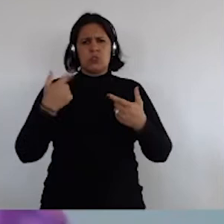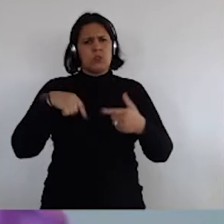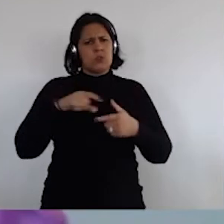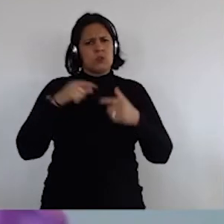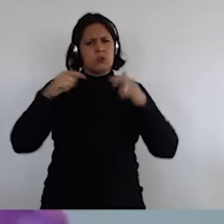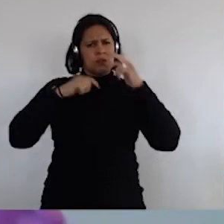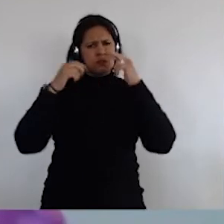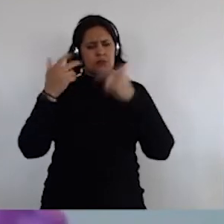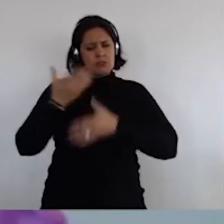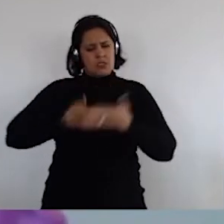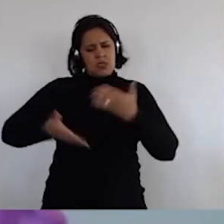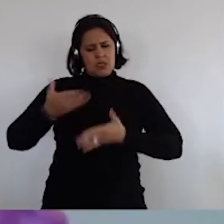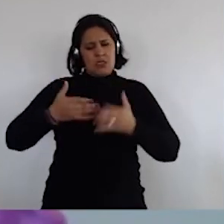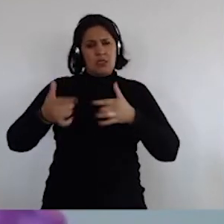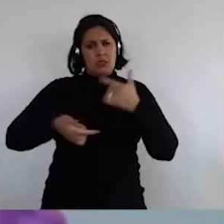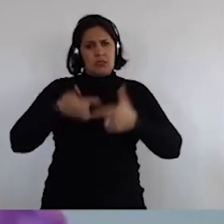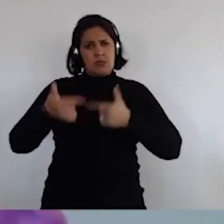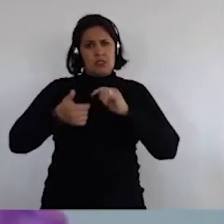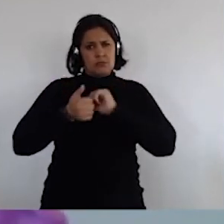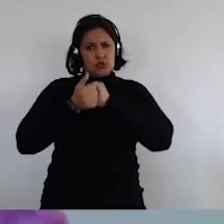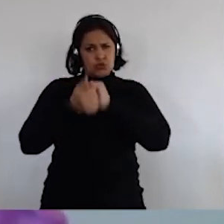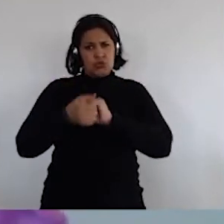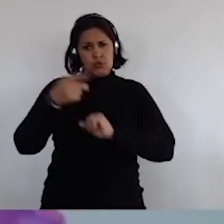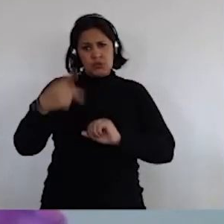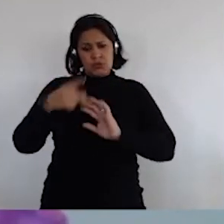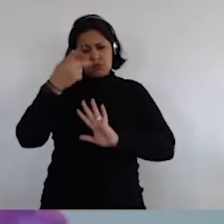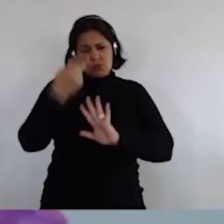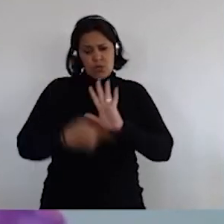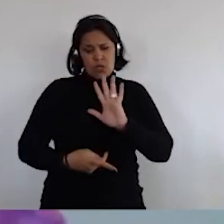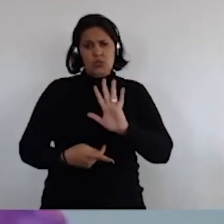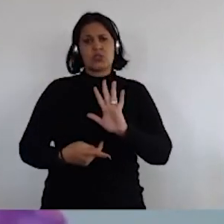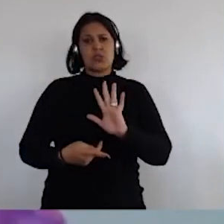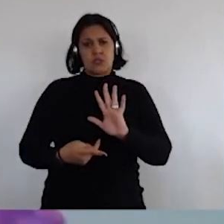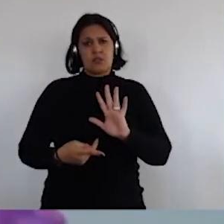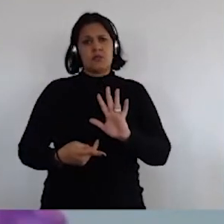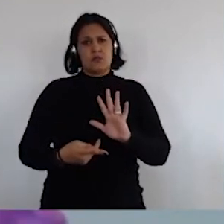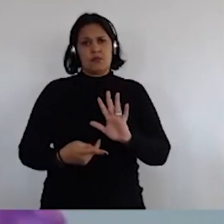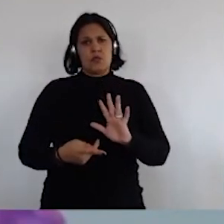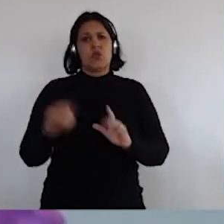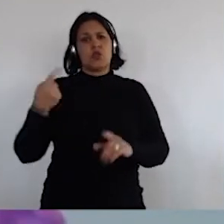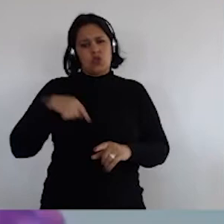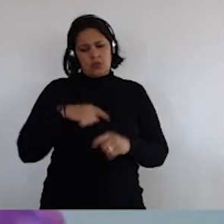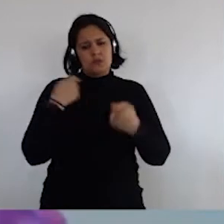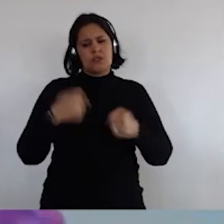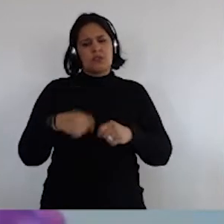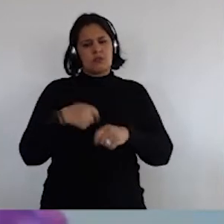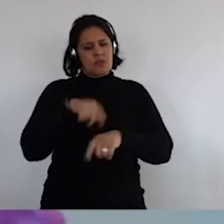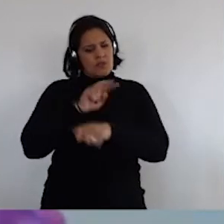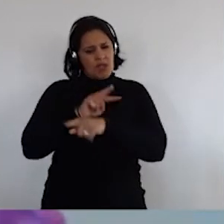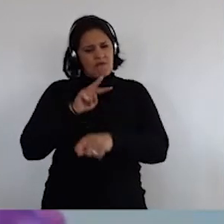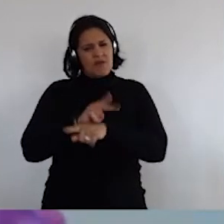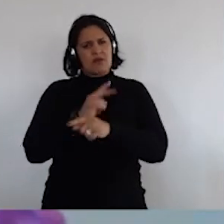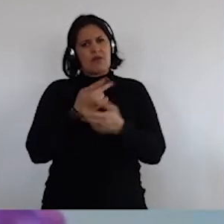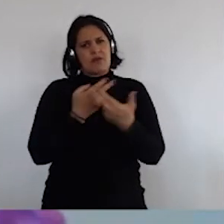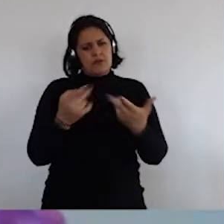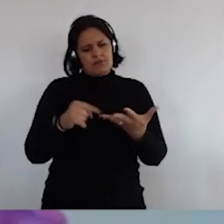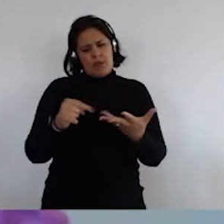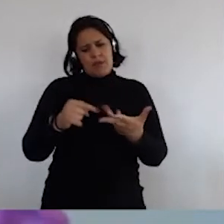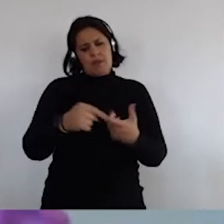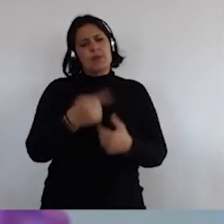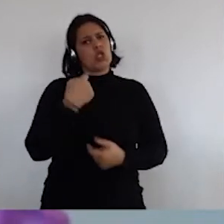juntos, em conjunto, nesse grande projeto que é defender o que nos é mais caro, que é as prerrogativas da